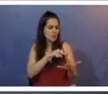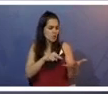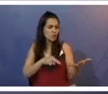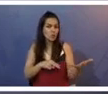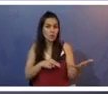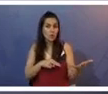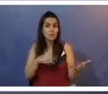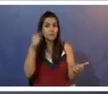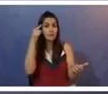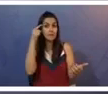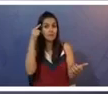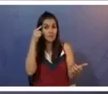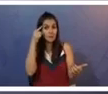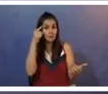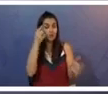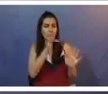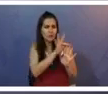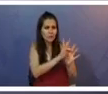tomemos aí,